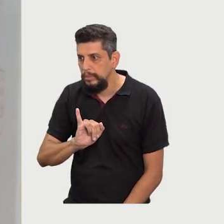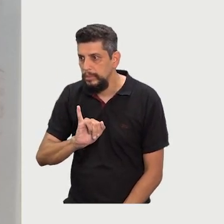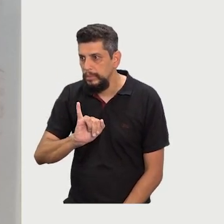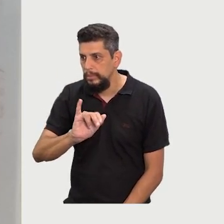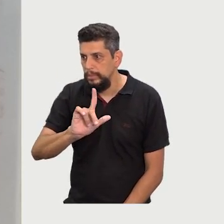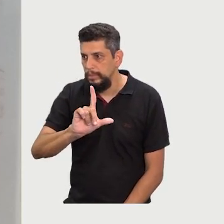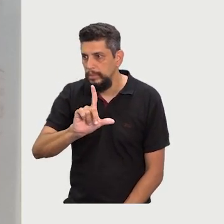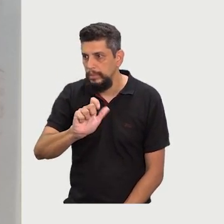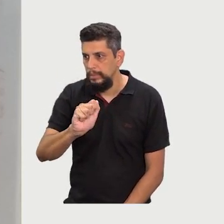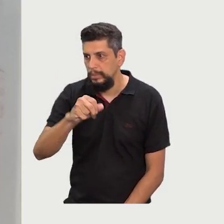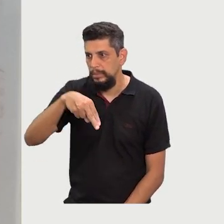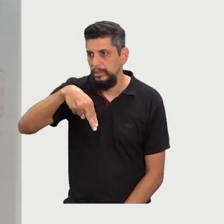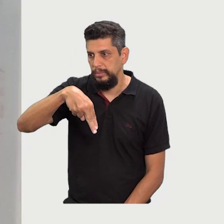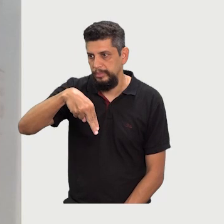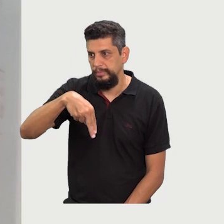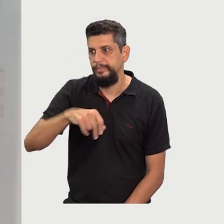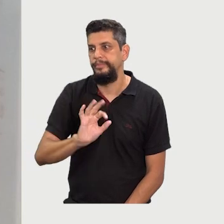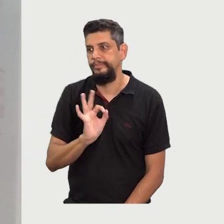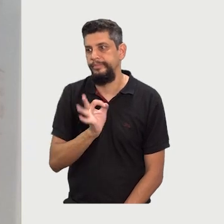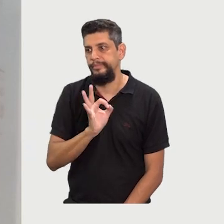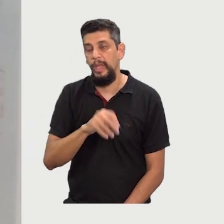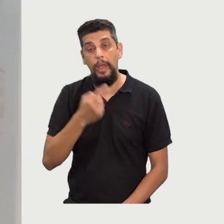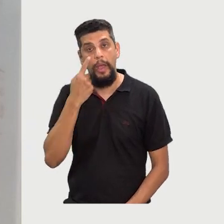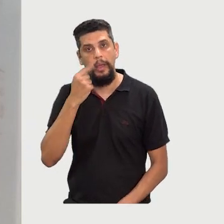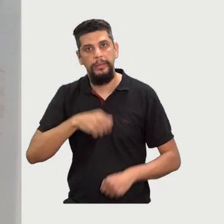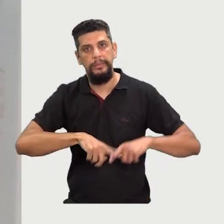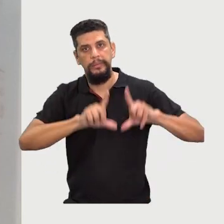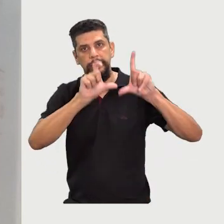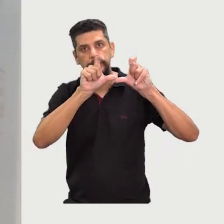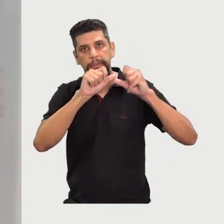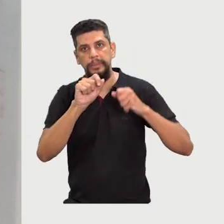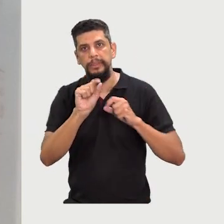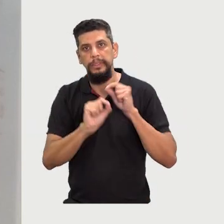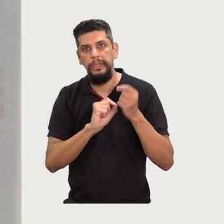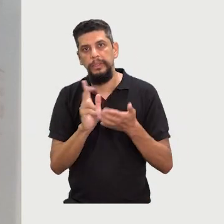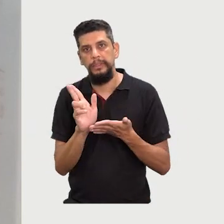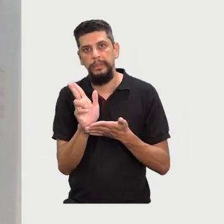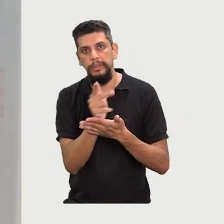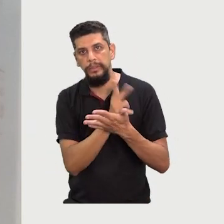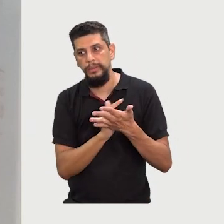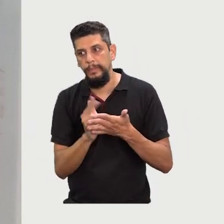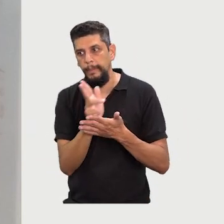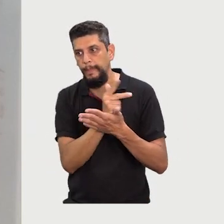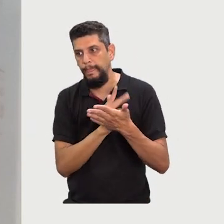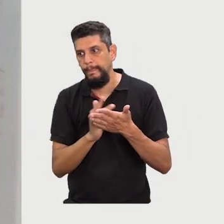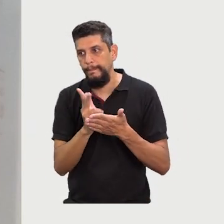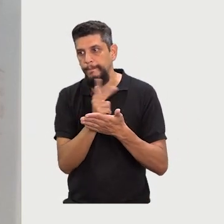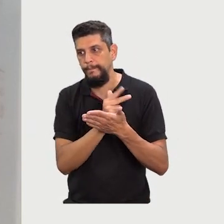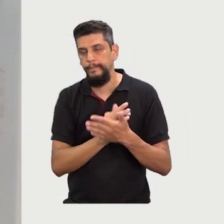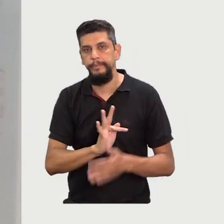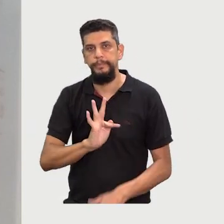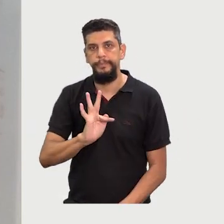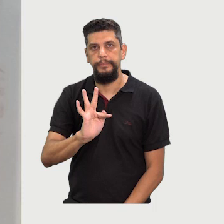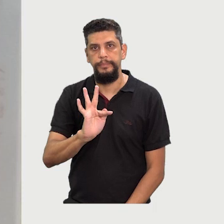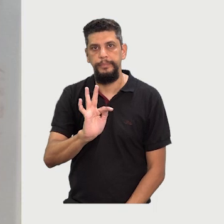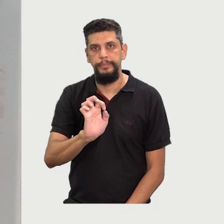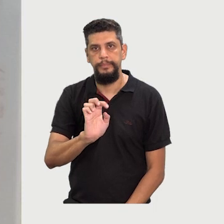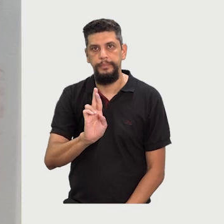Ilan Breman, certo? Muito bem. Olha lá a fotinho dele. E o ilustrador da história, vocês lembram quem é? É